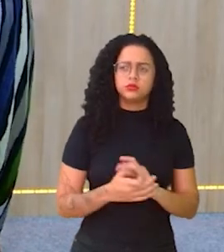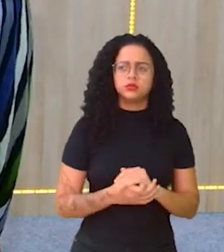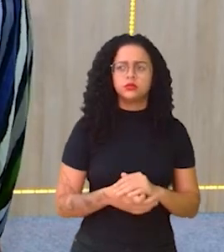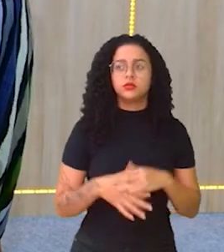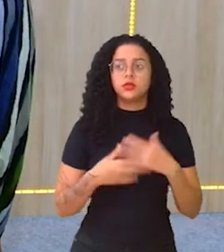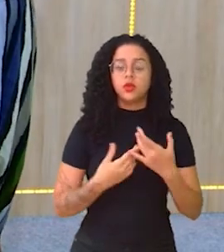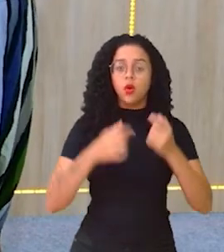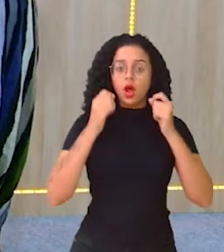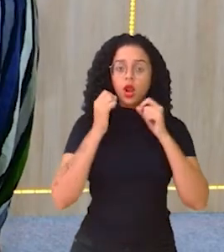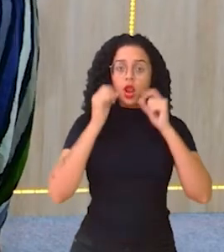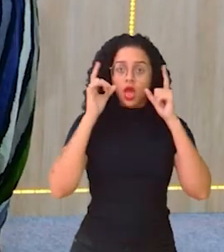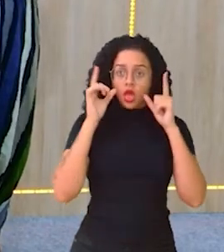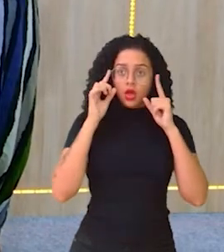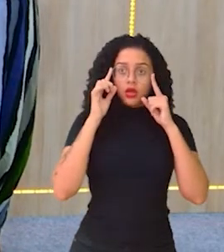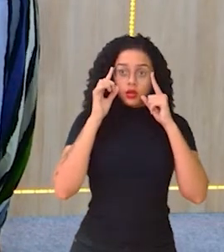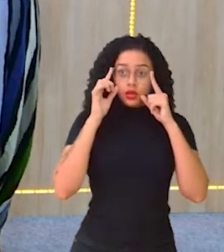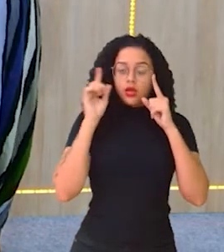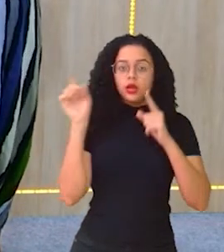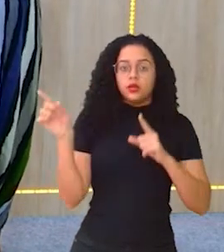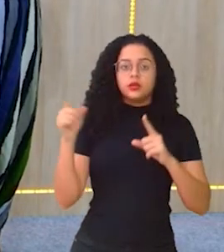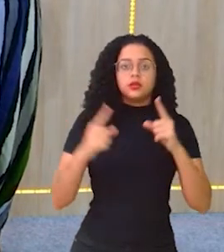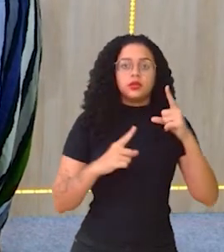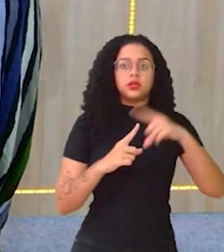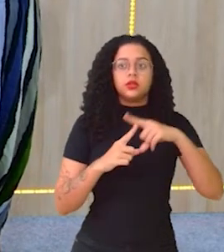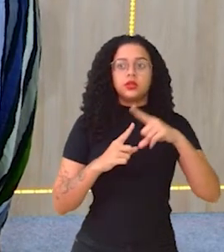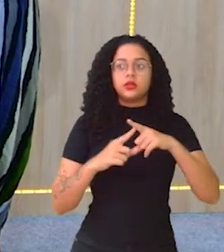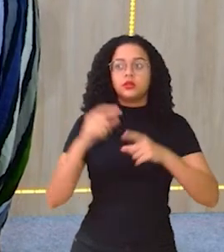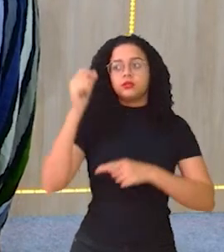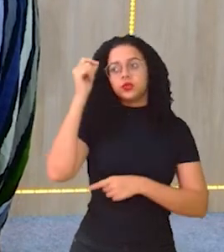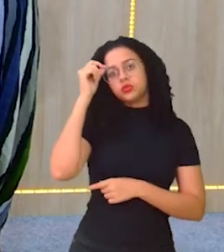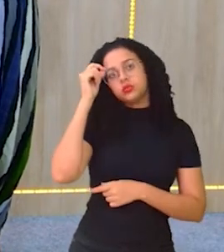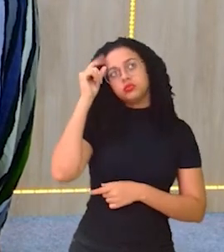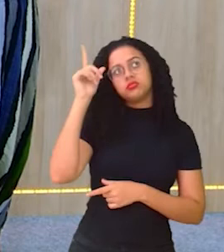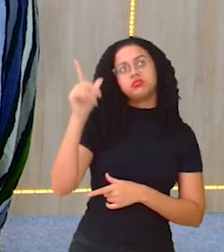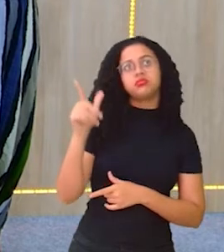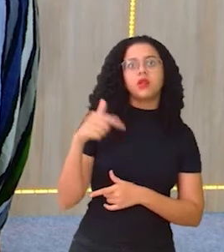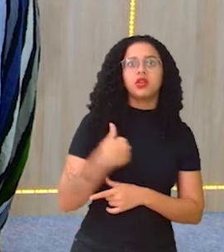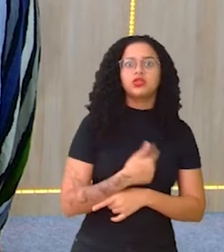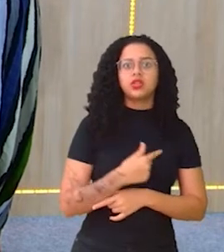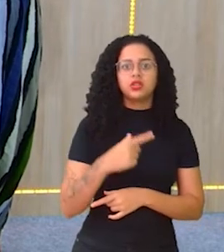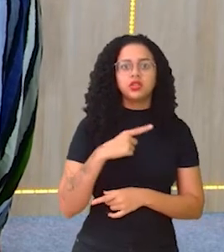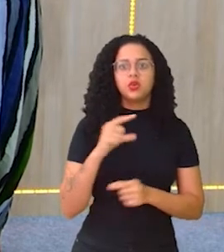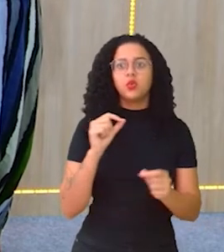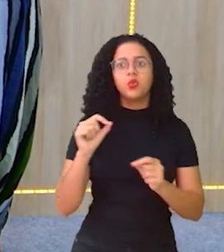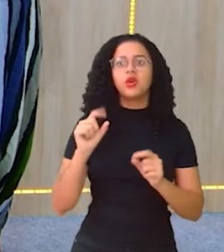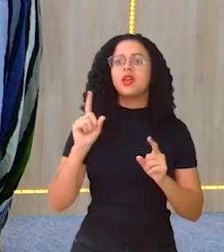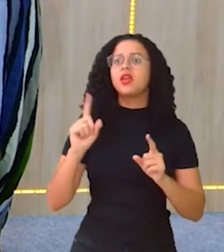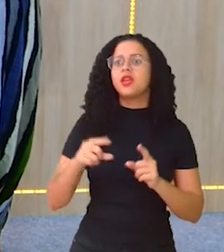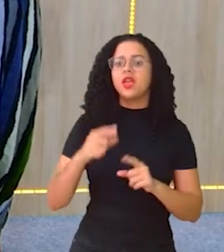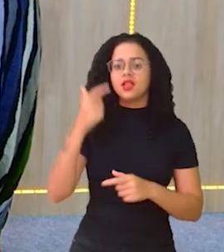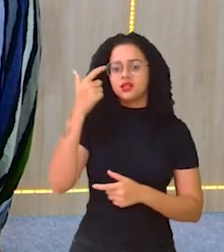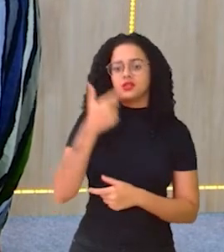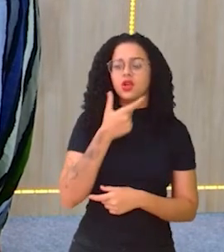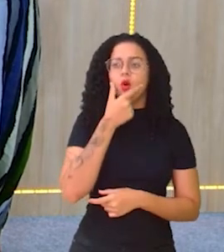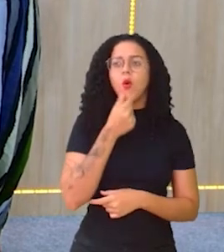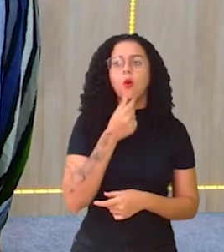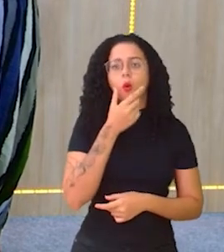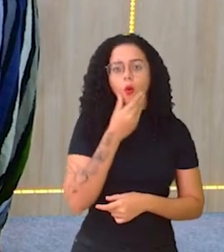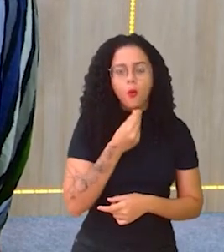ficar alertas aí, né, para esse tipo de idealização que a gente tem do que é ser homem, né, do